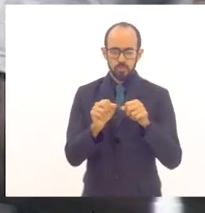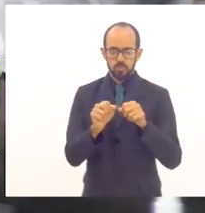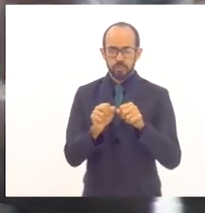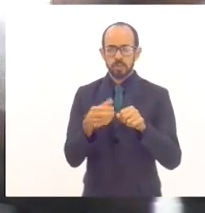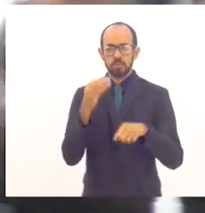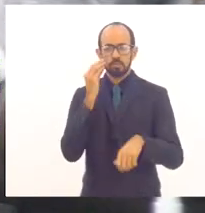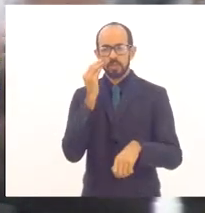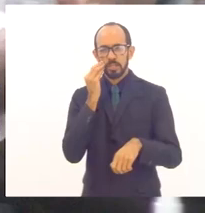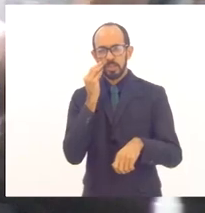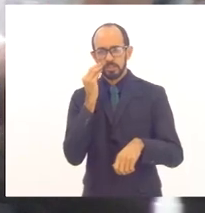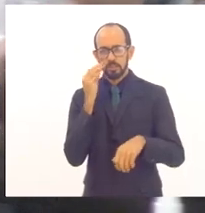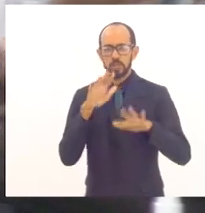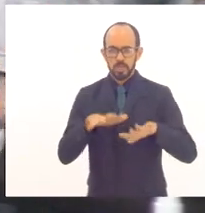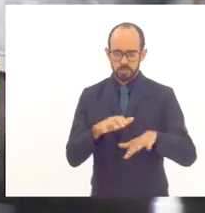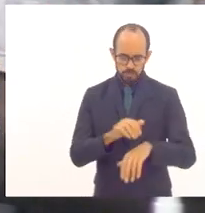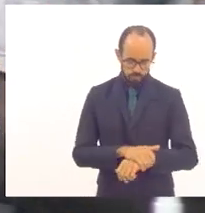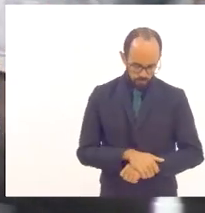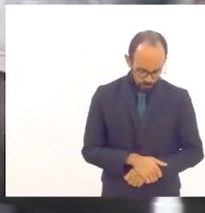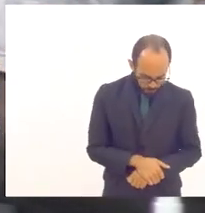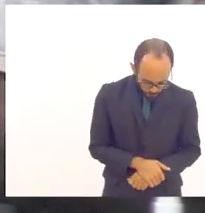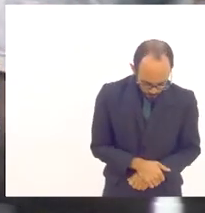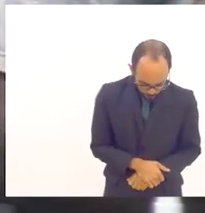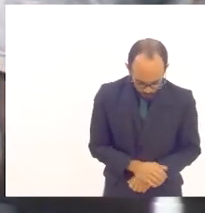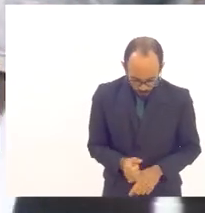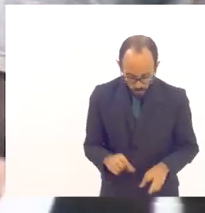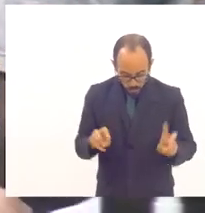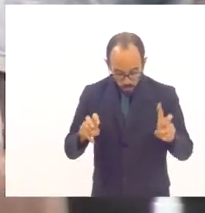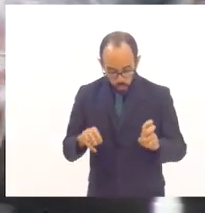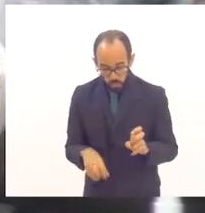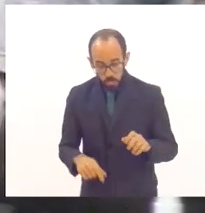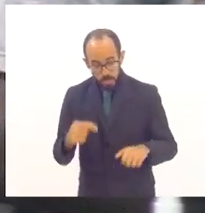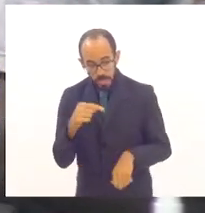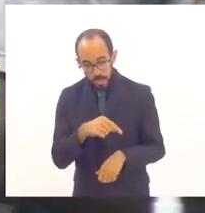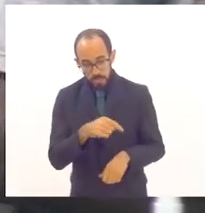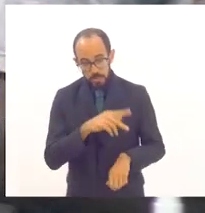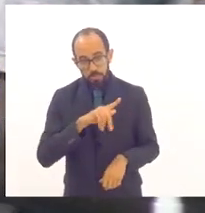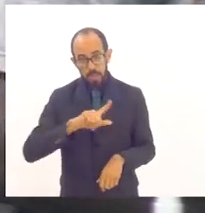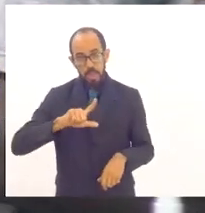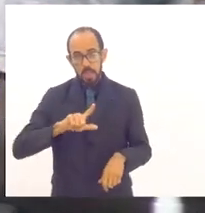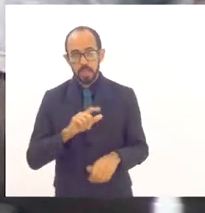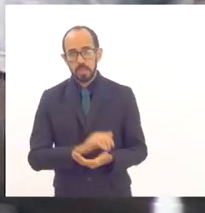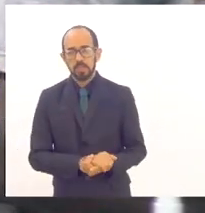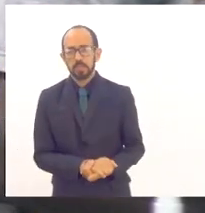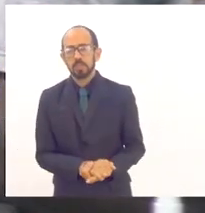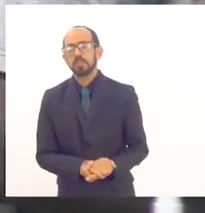as 2 e vamos ouvir as pessoas. Em relação a esse projeto de lei,